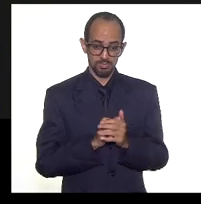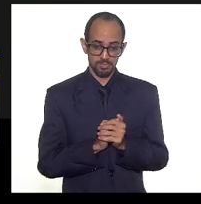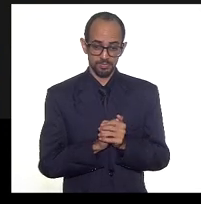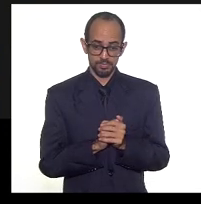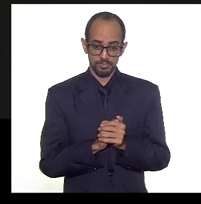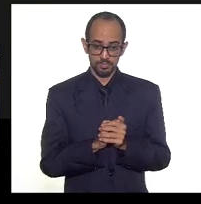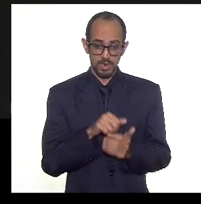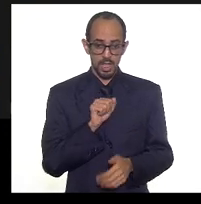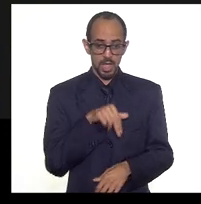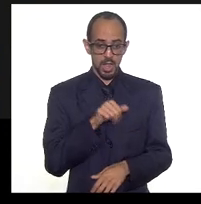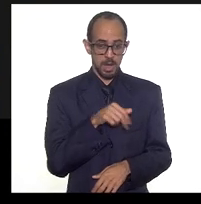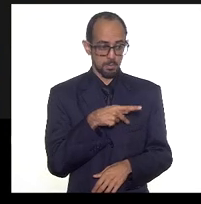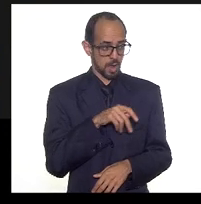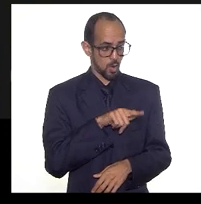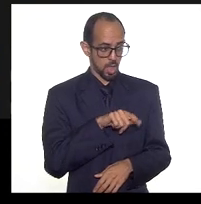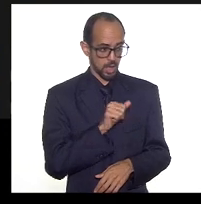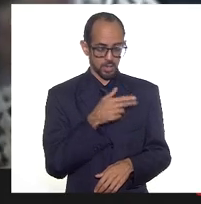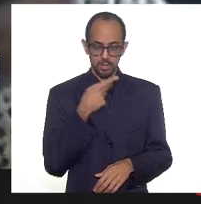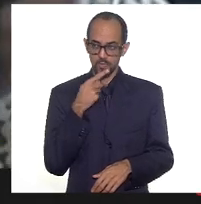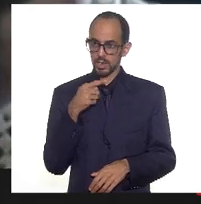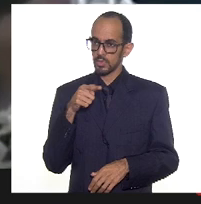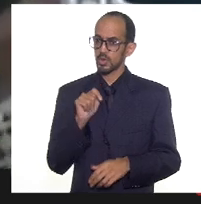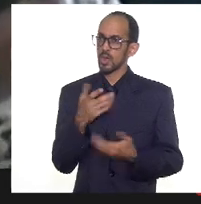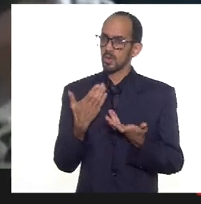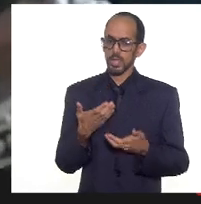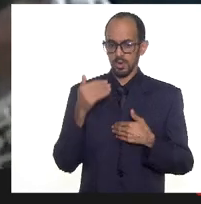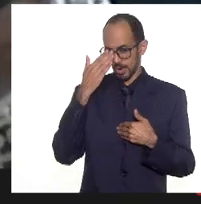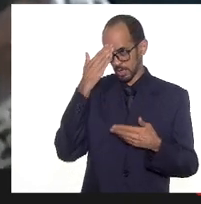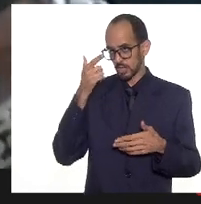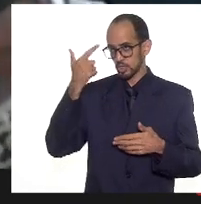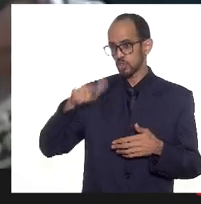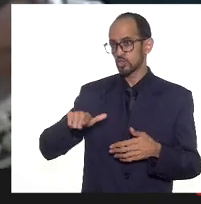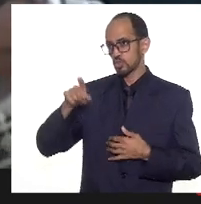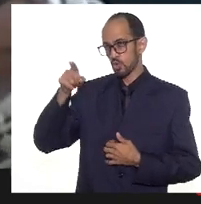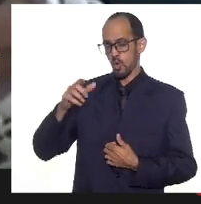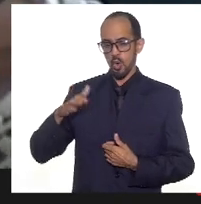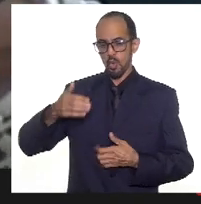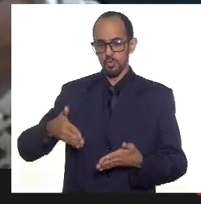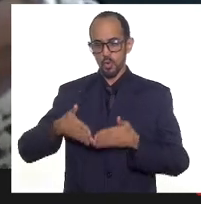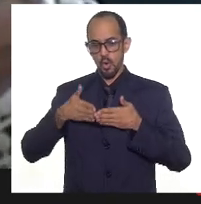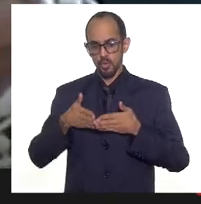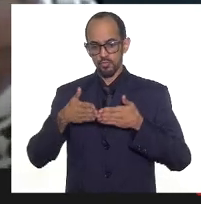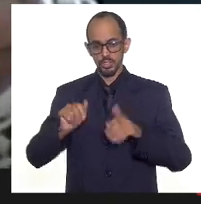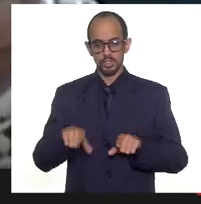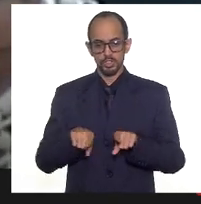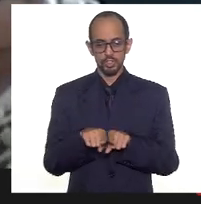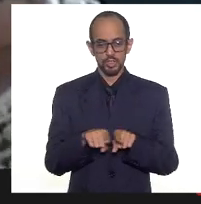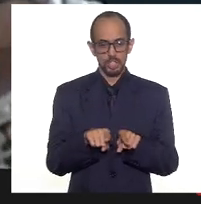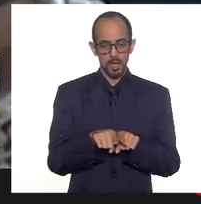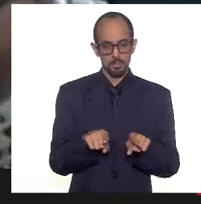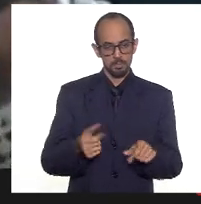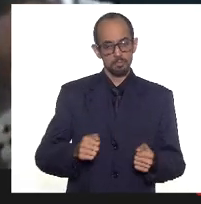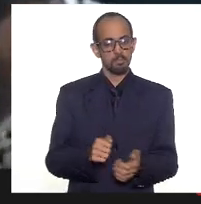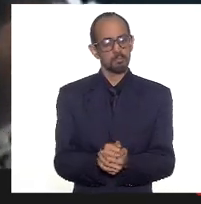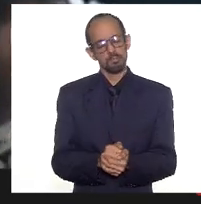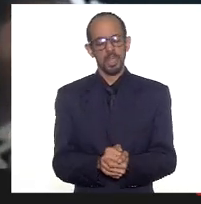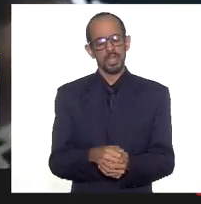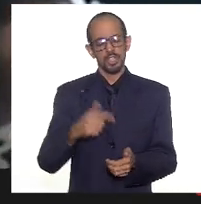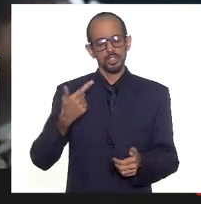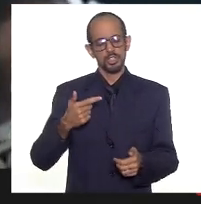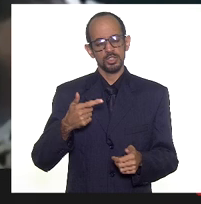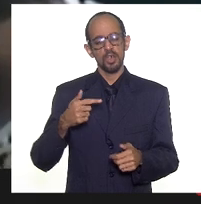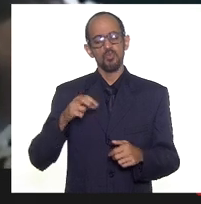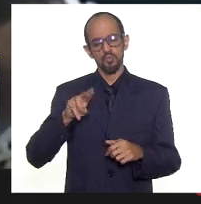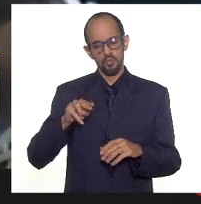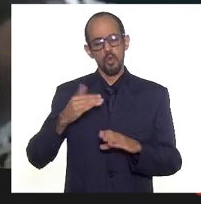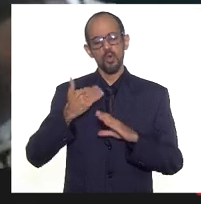Paula. Quero agradecer mais uma vez o convite, né, e reiterar a nossa disponibilidade, né, vou mandar